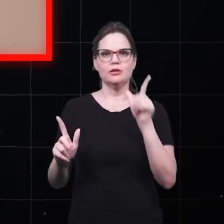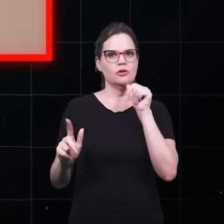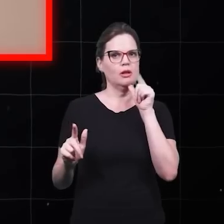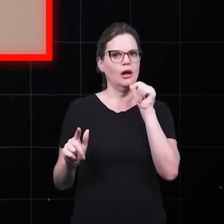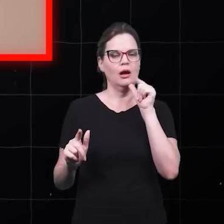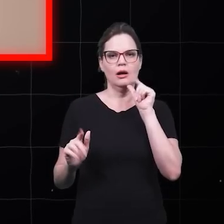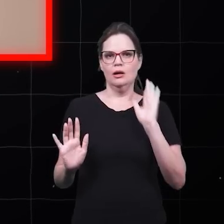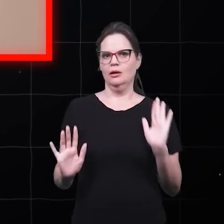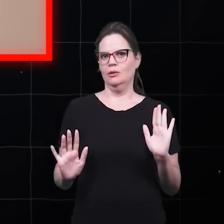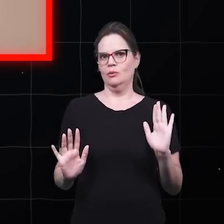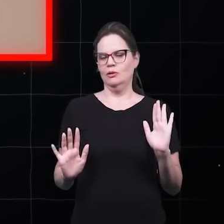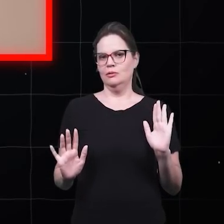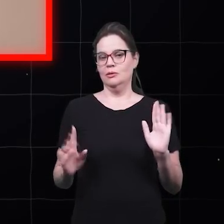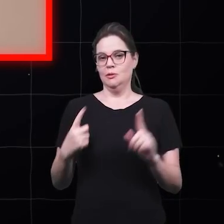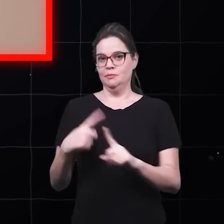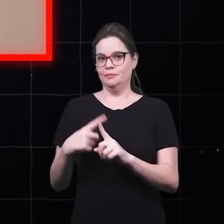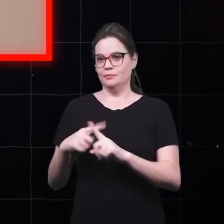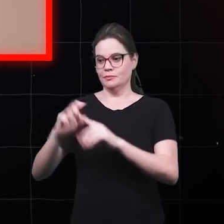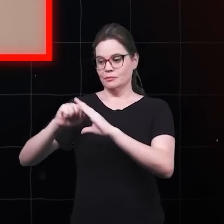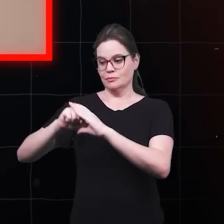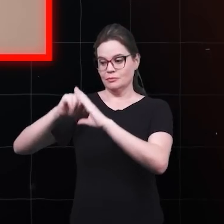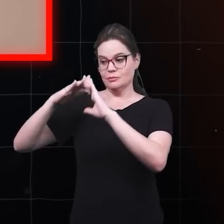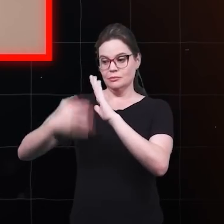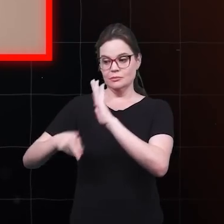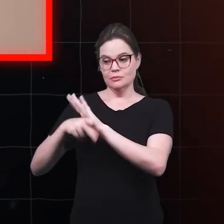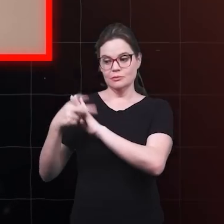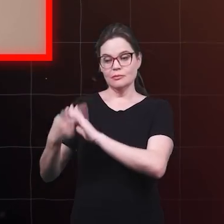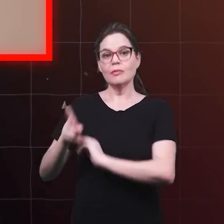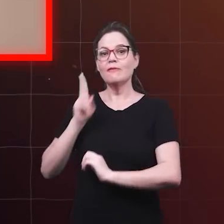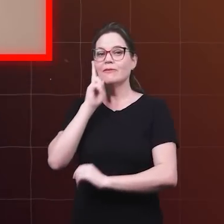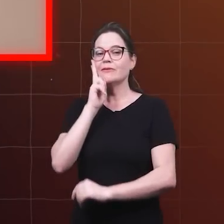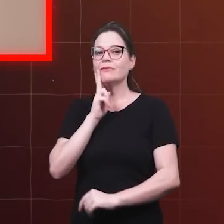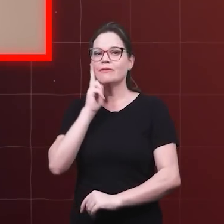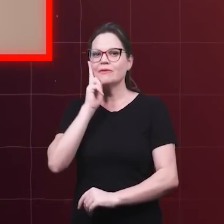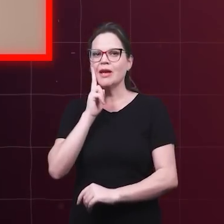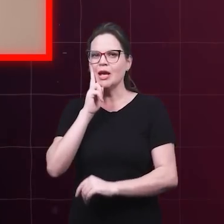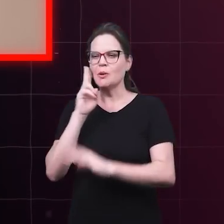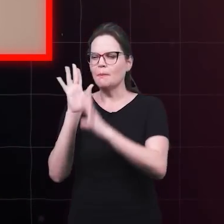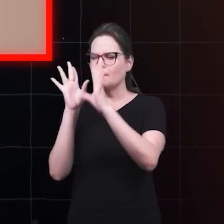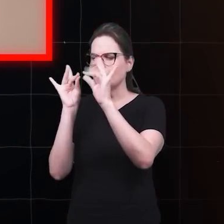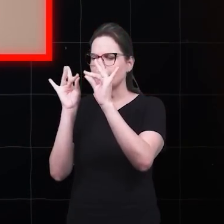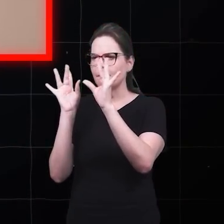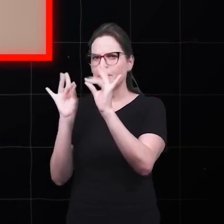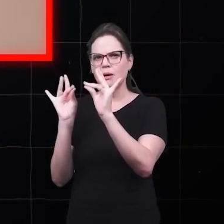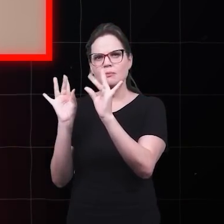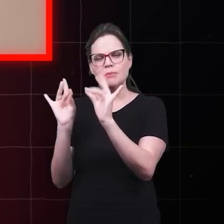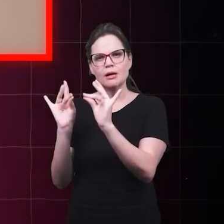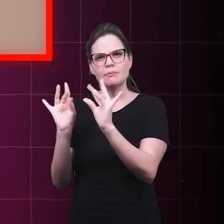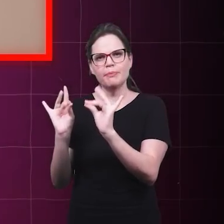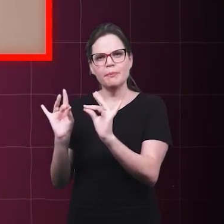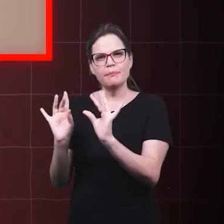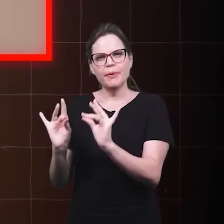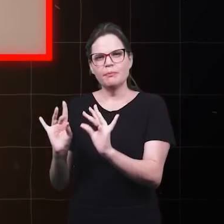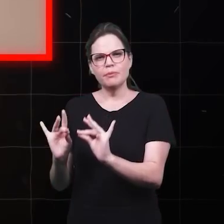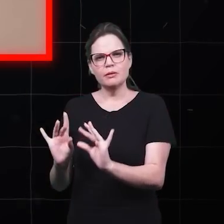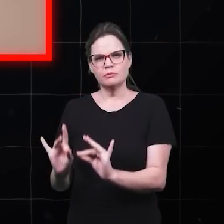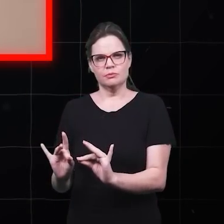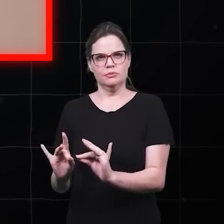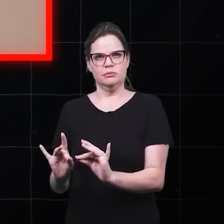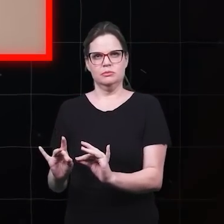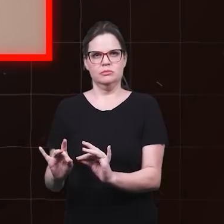as características do vinho, todas as suas propriedades, elas